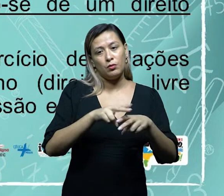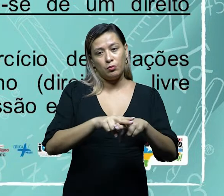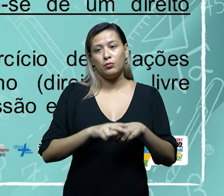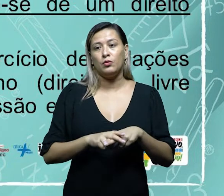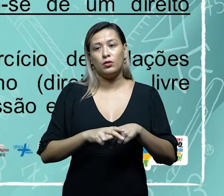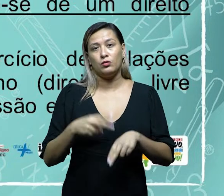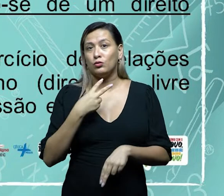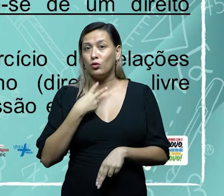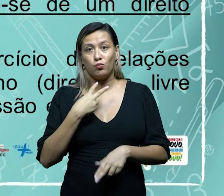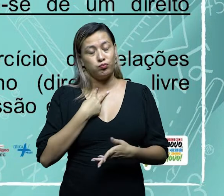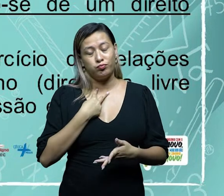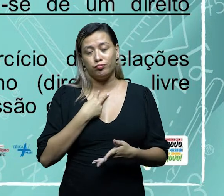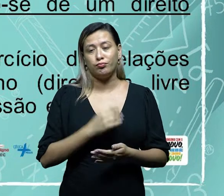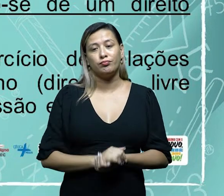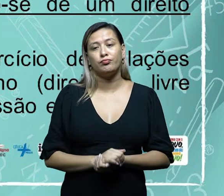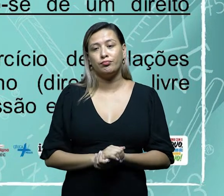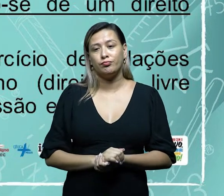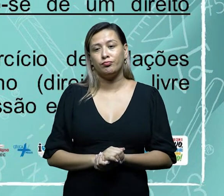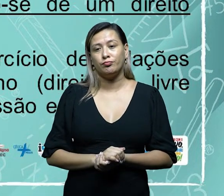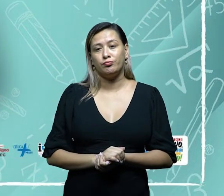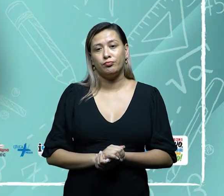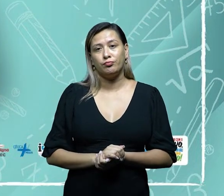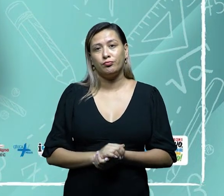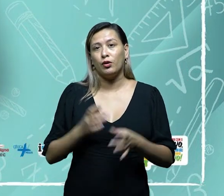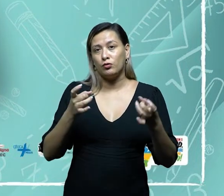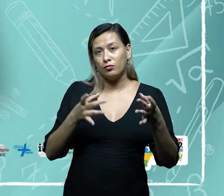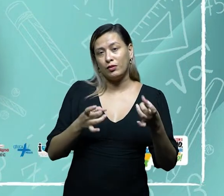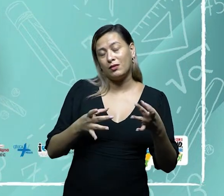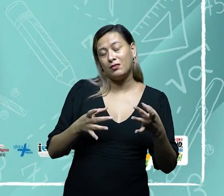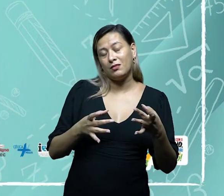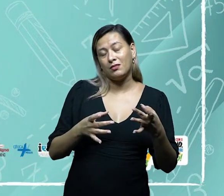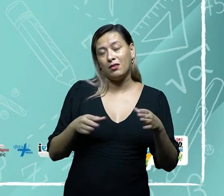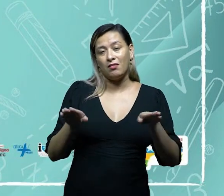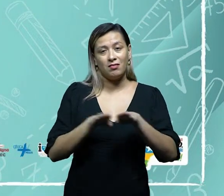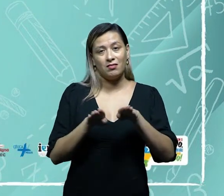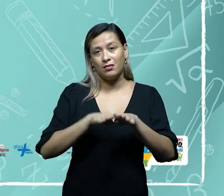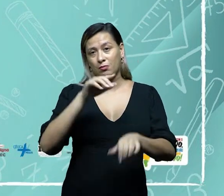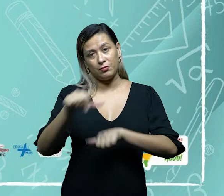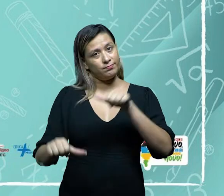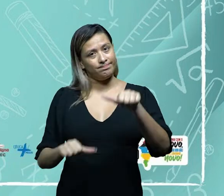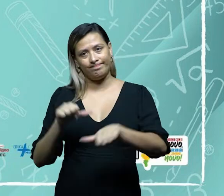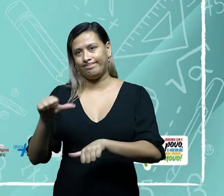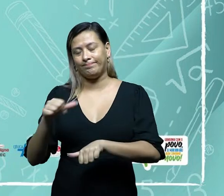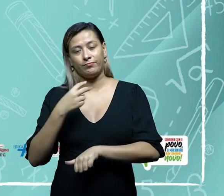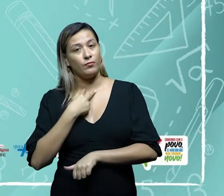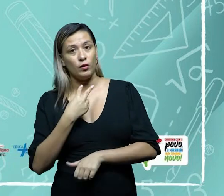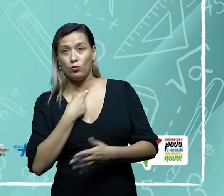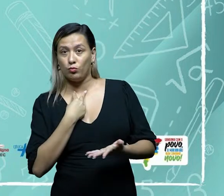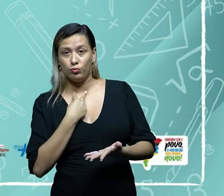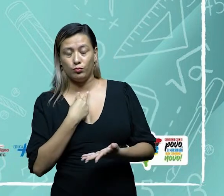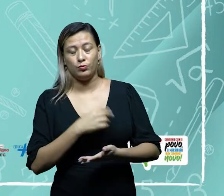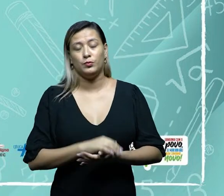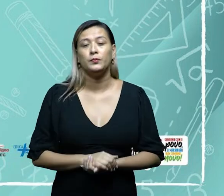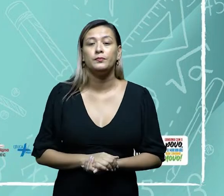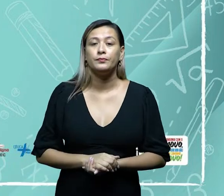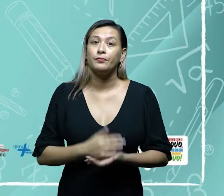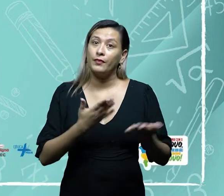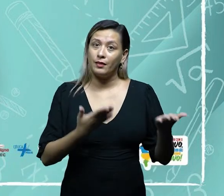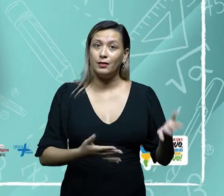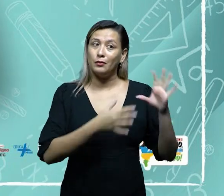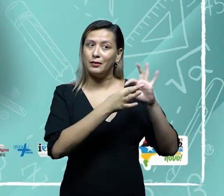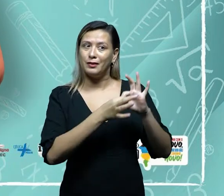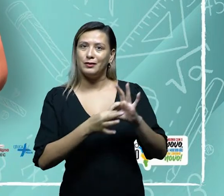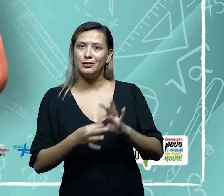ser alienados, né, e nem transferidos. Então, aquela situação em que o trabalhador queria alienar ou transferir os direitos dele, ela já não